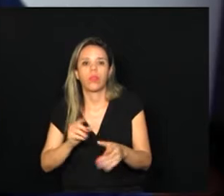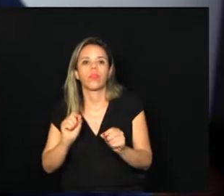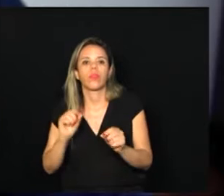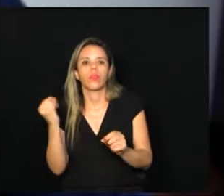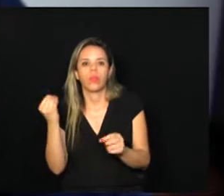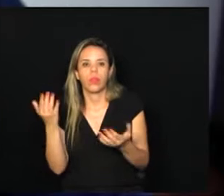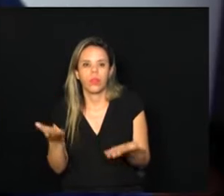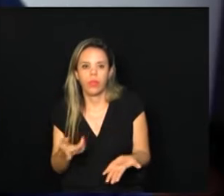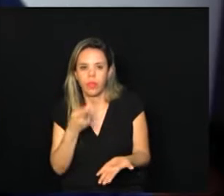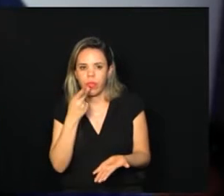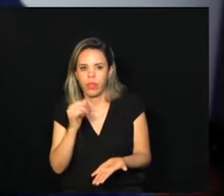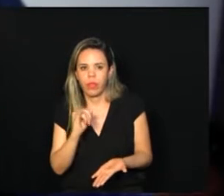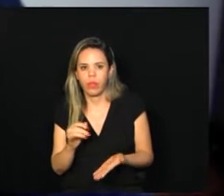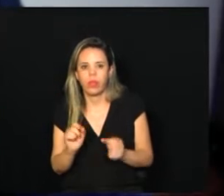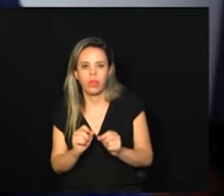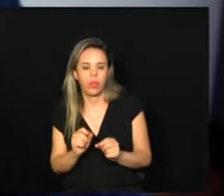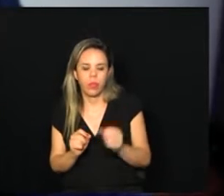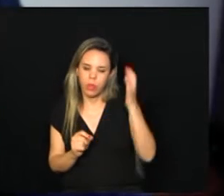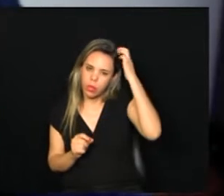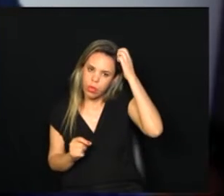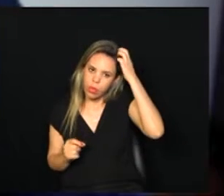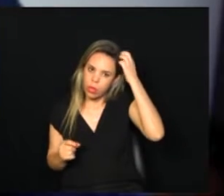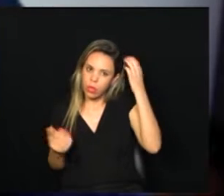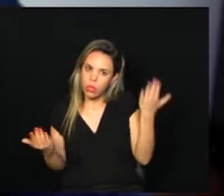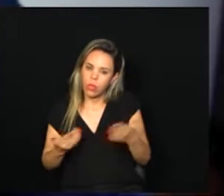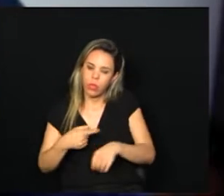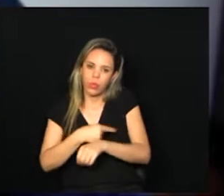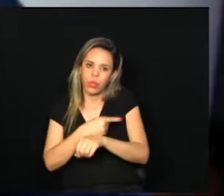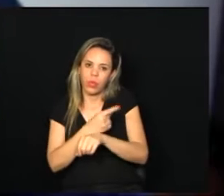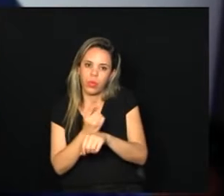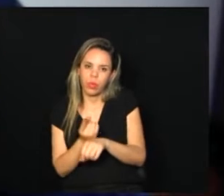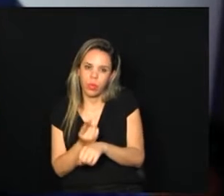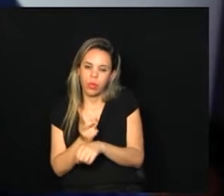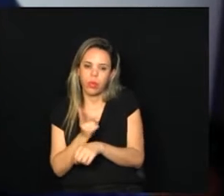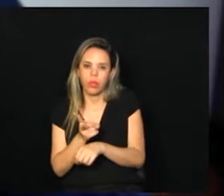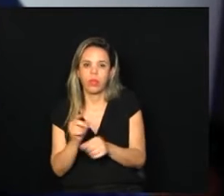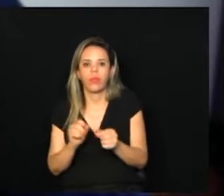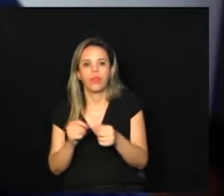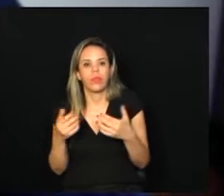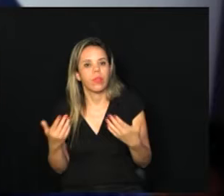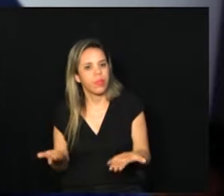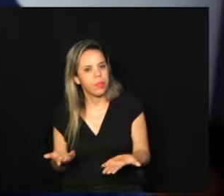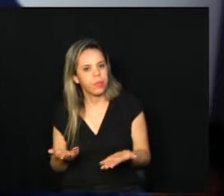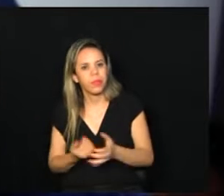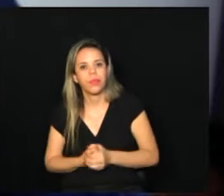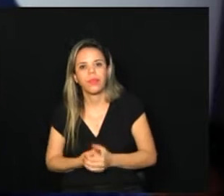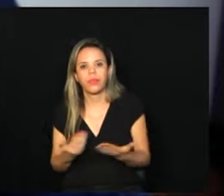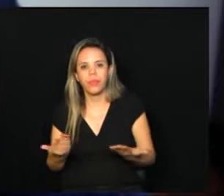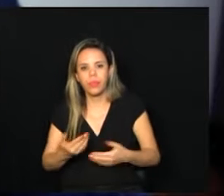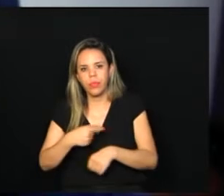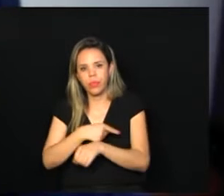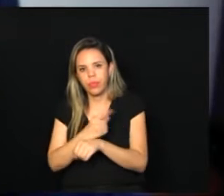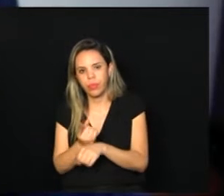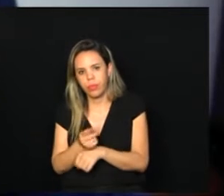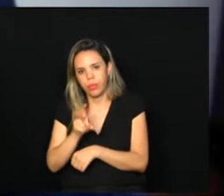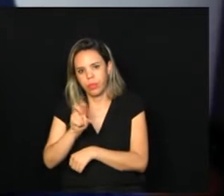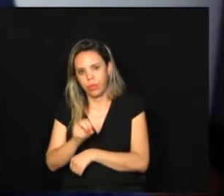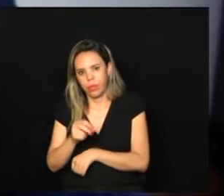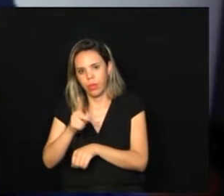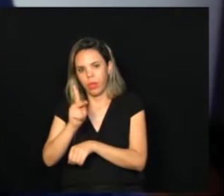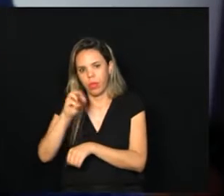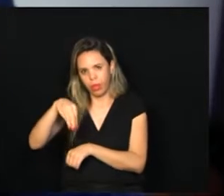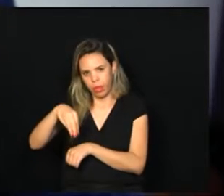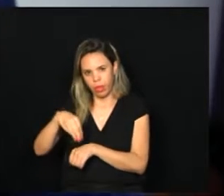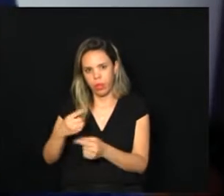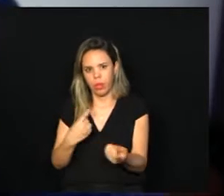é importante dizer, viu, Mirna? Hoje, a velocidade sempre foi... hoje a velocidade é de 50 km por